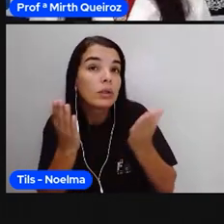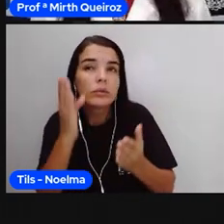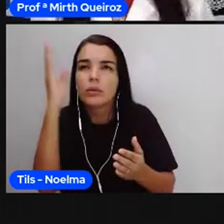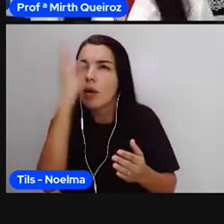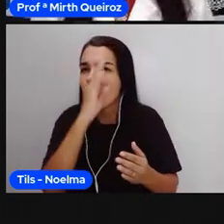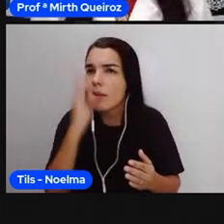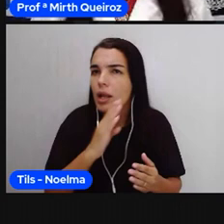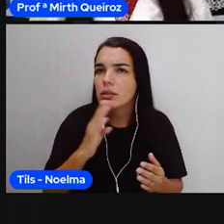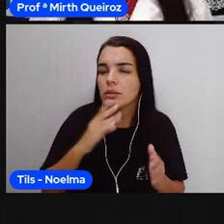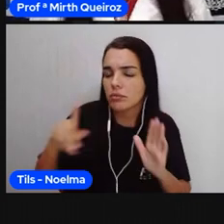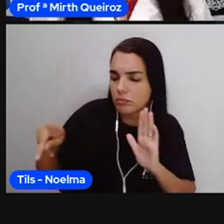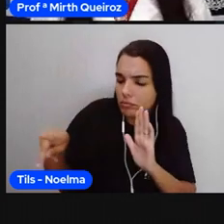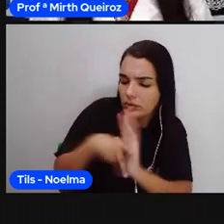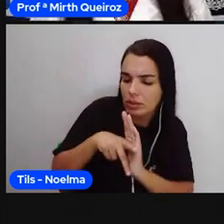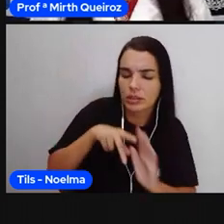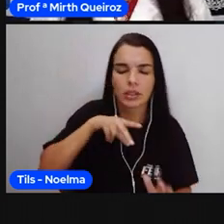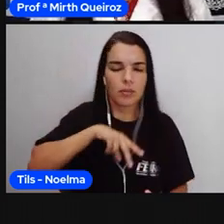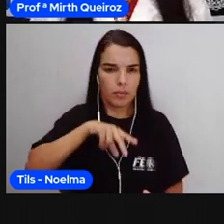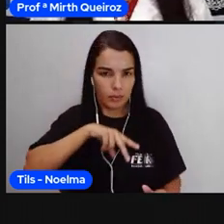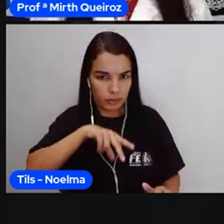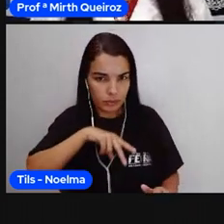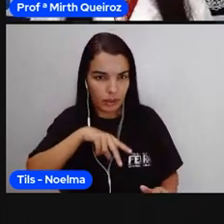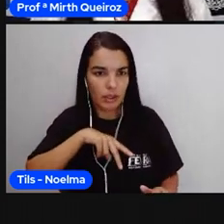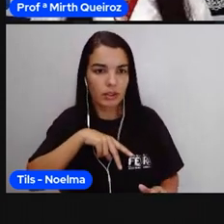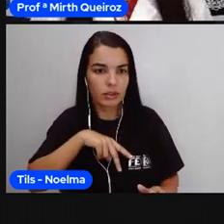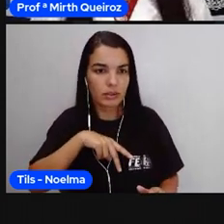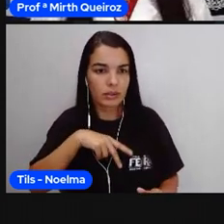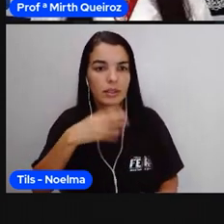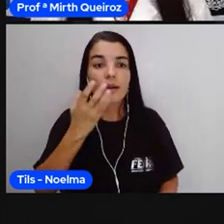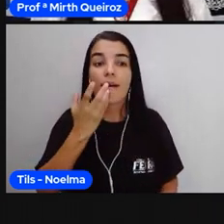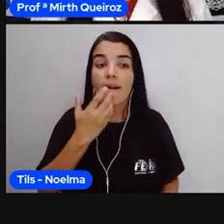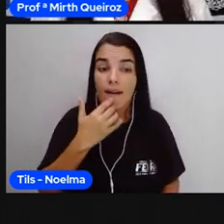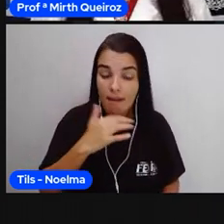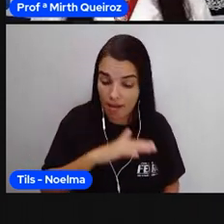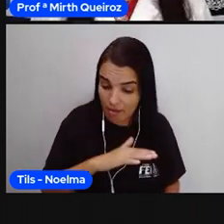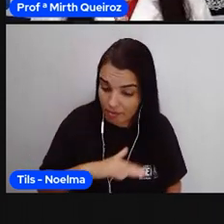Assim, no Brasil colonial, a infância não estava